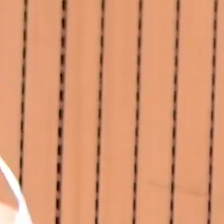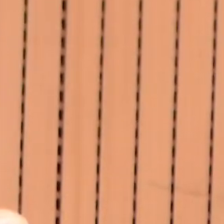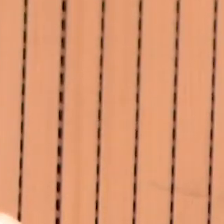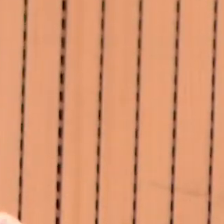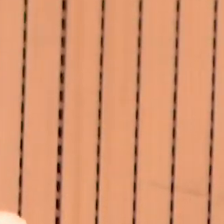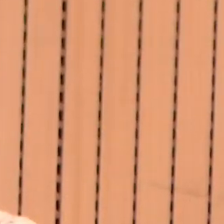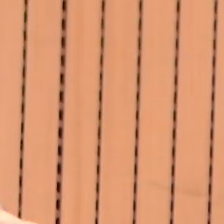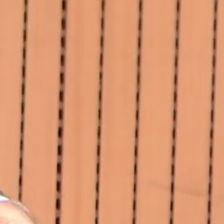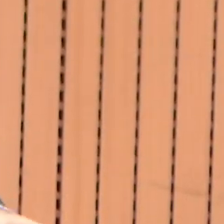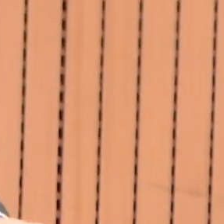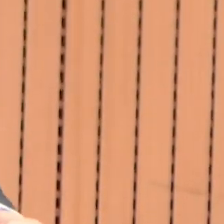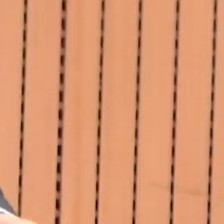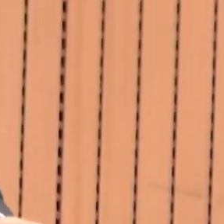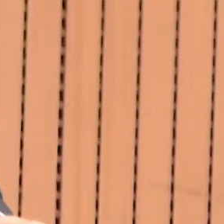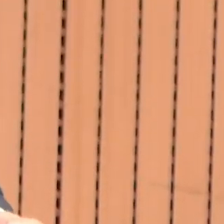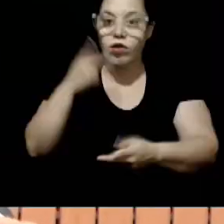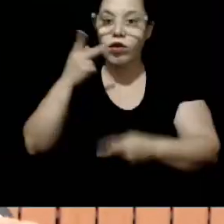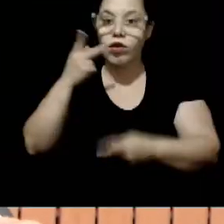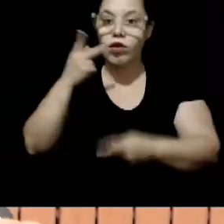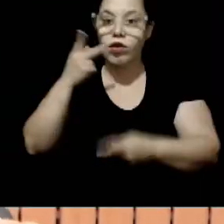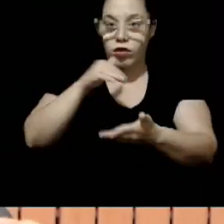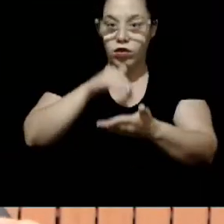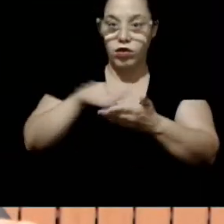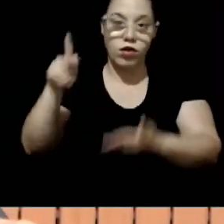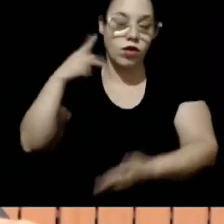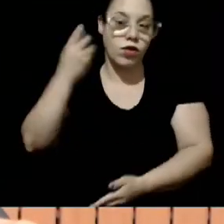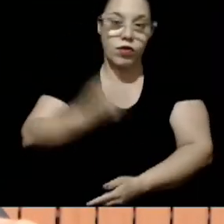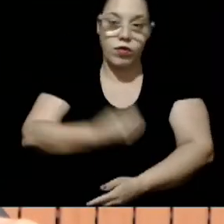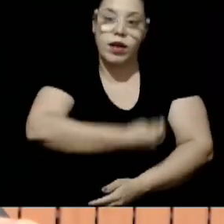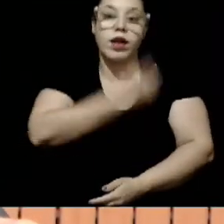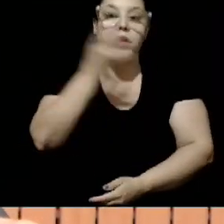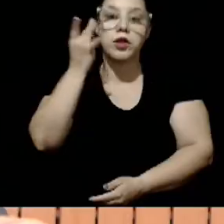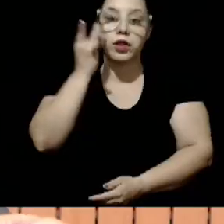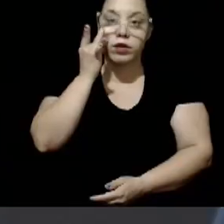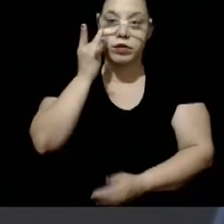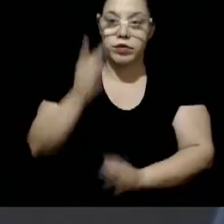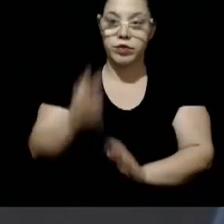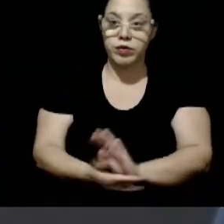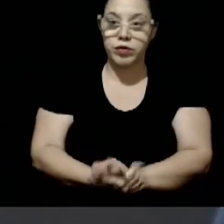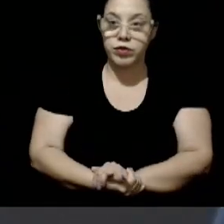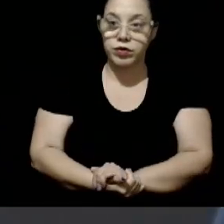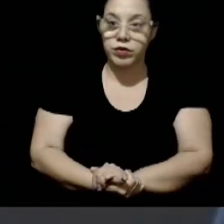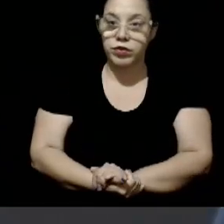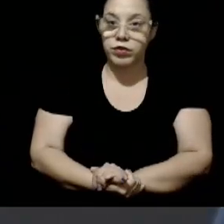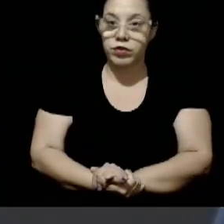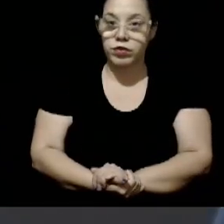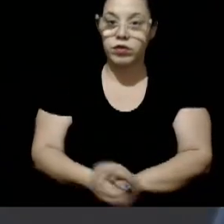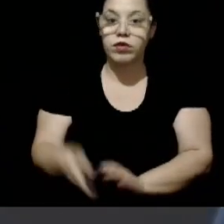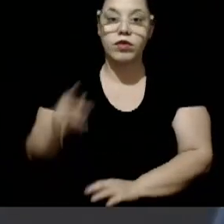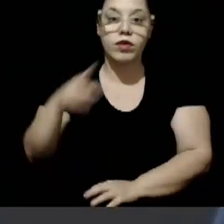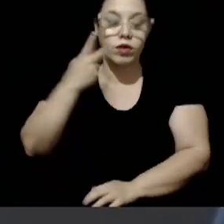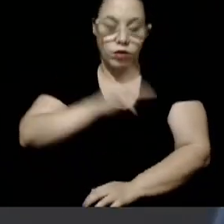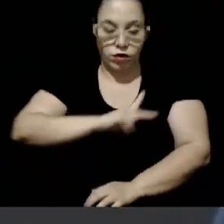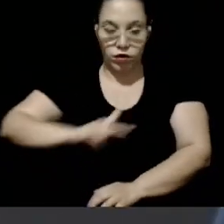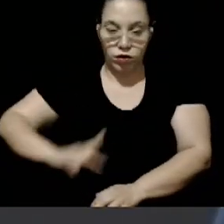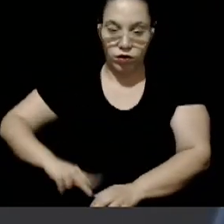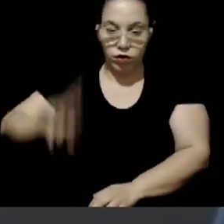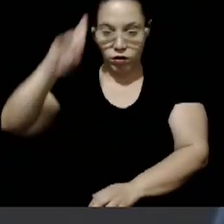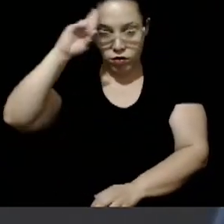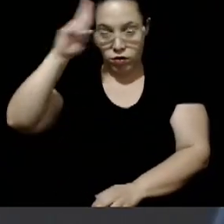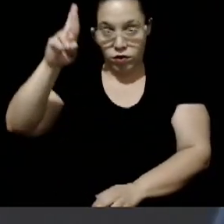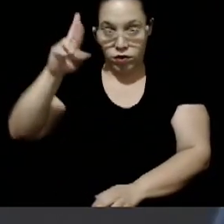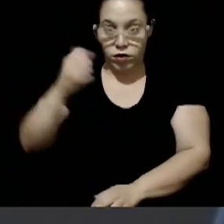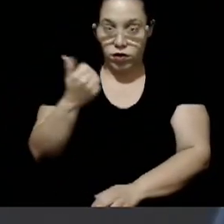que informe o número de vereadores presentes senhor senhor presidente são 11